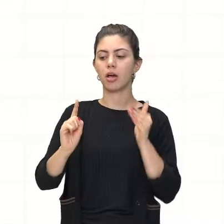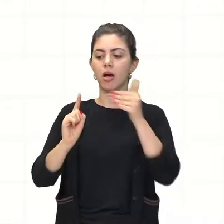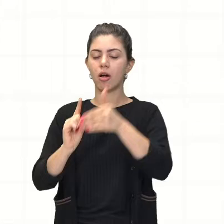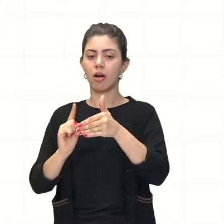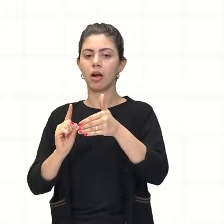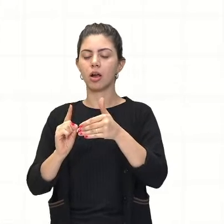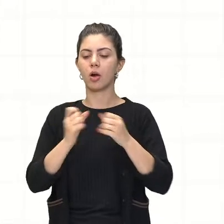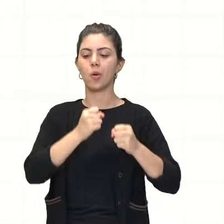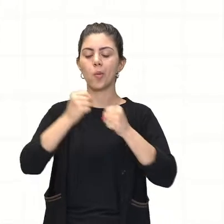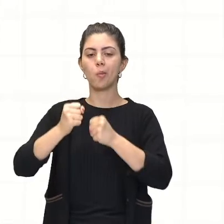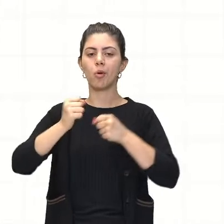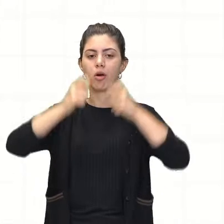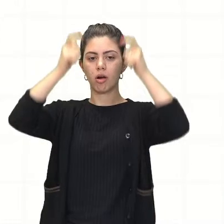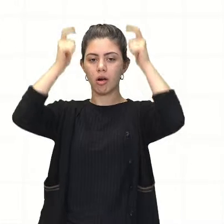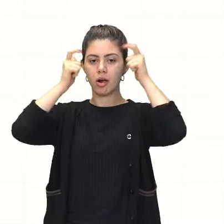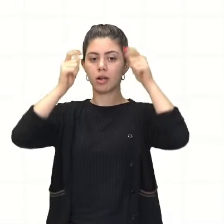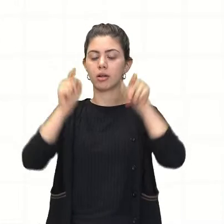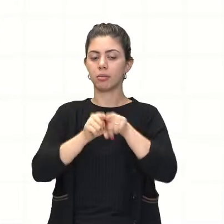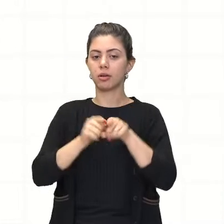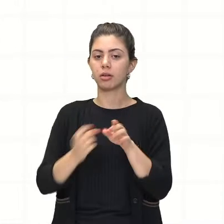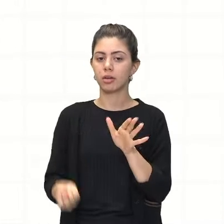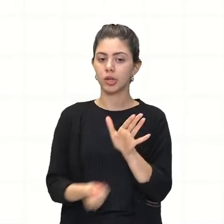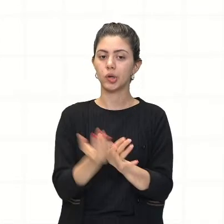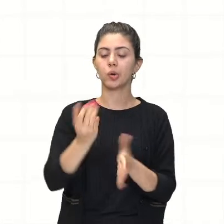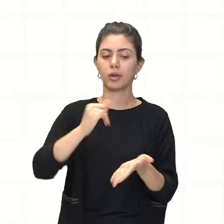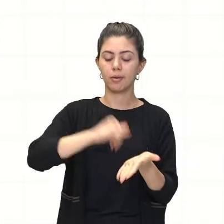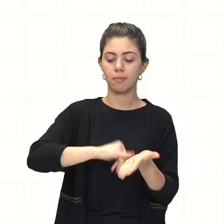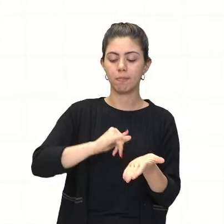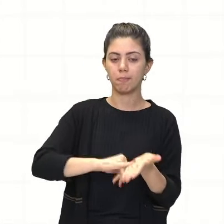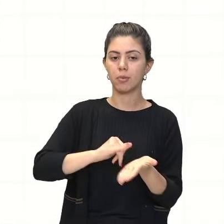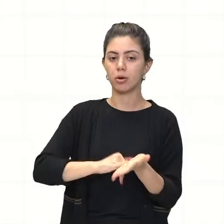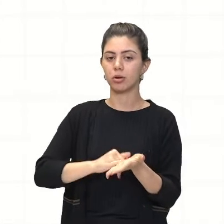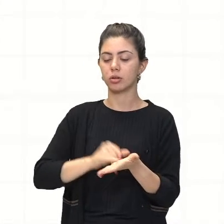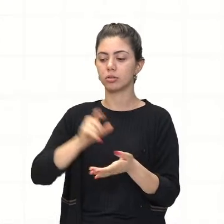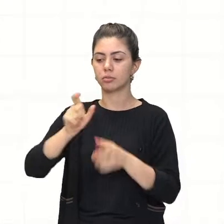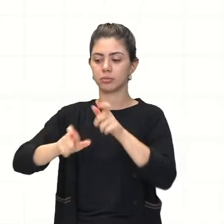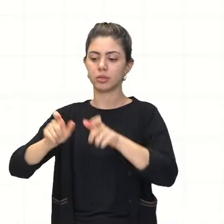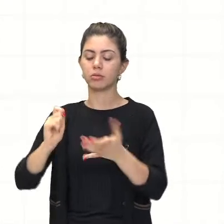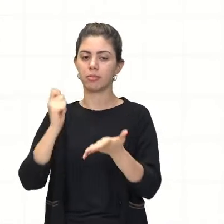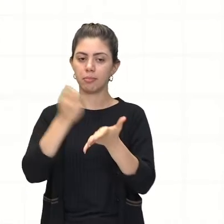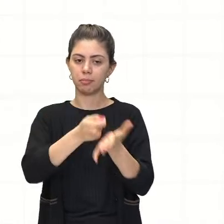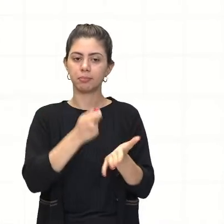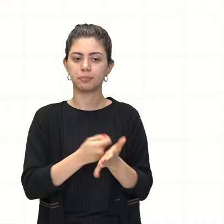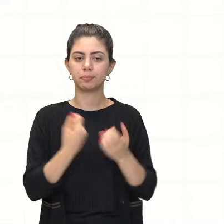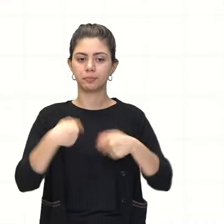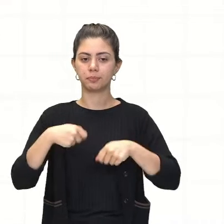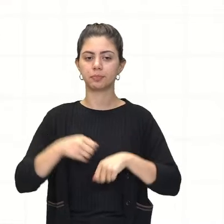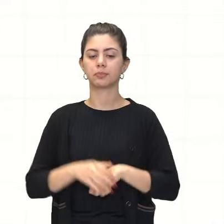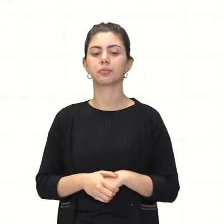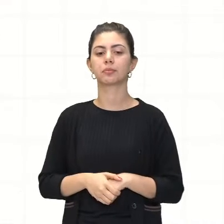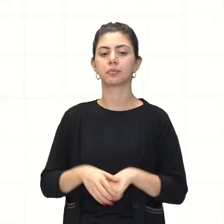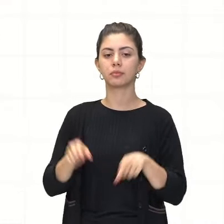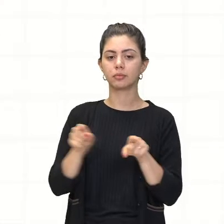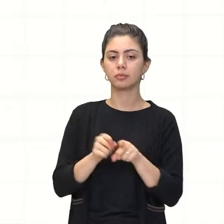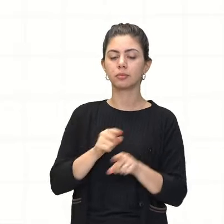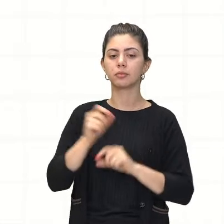Ele também implementou impostos para obter lucros dos mercadores. Além disso, vão derrotar e expulsar os